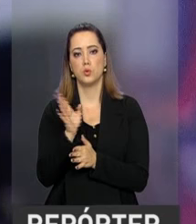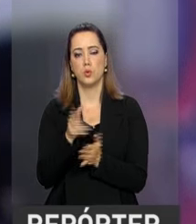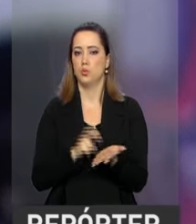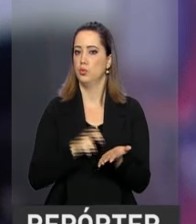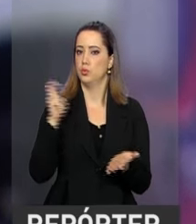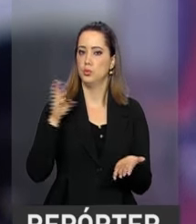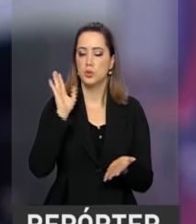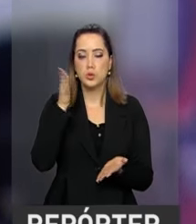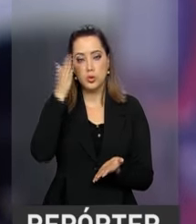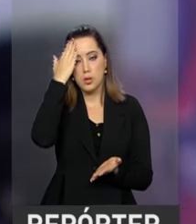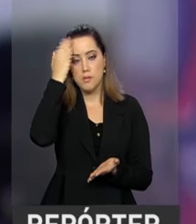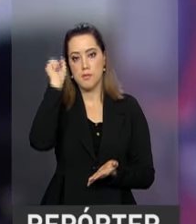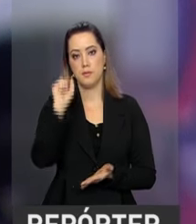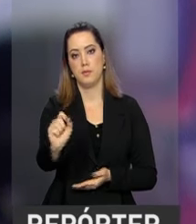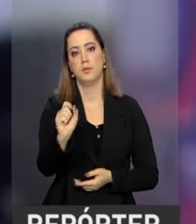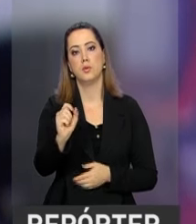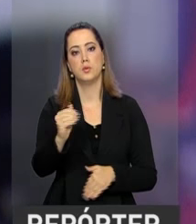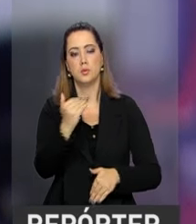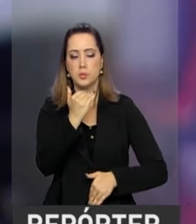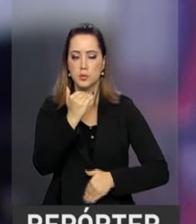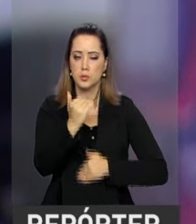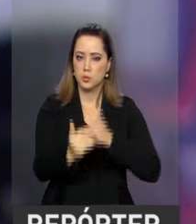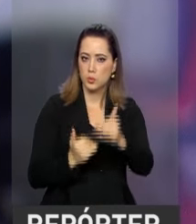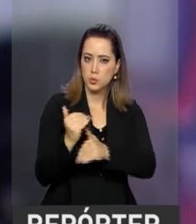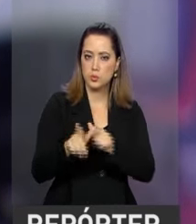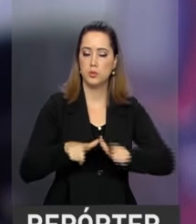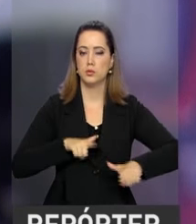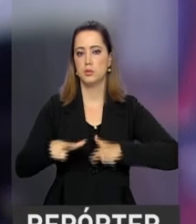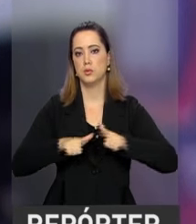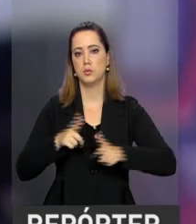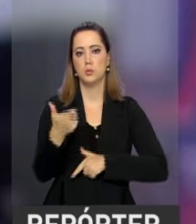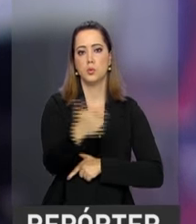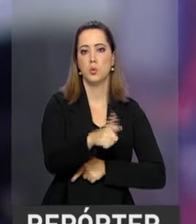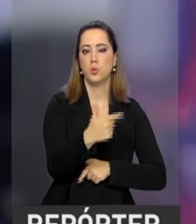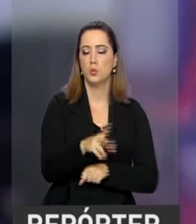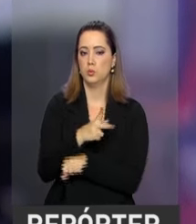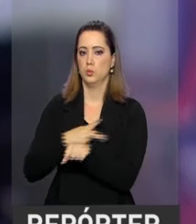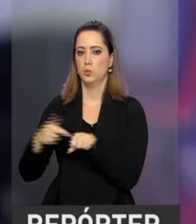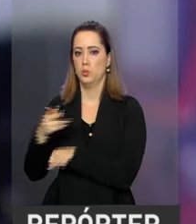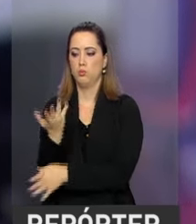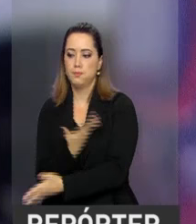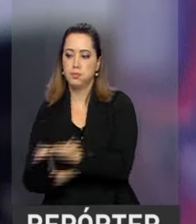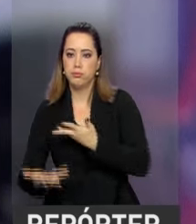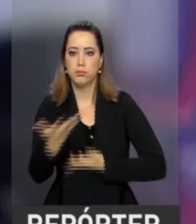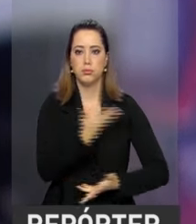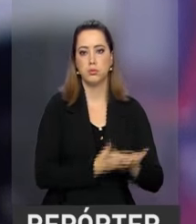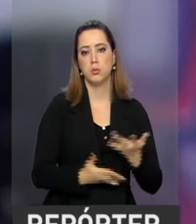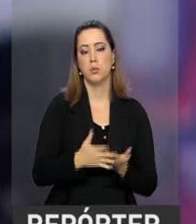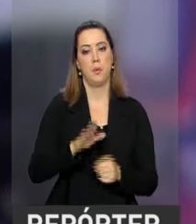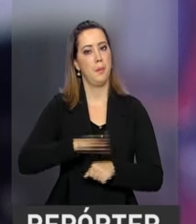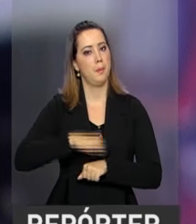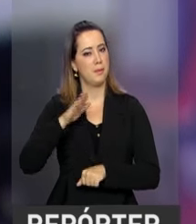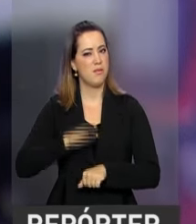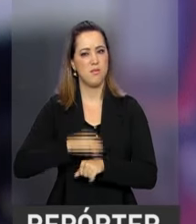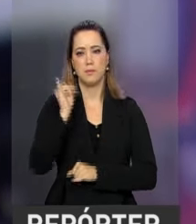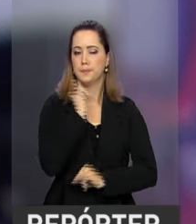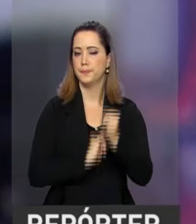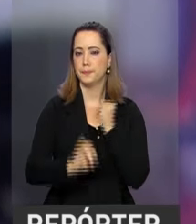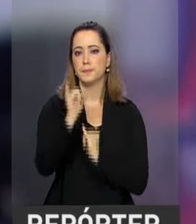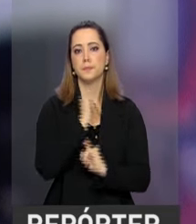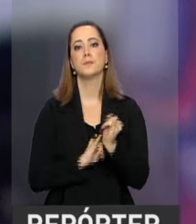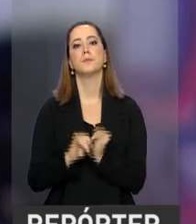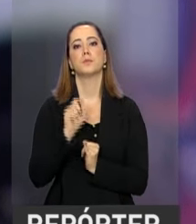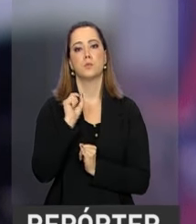manhã e disse que vai continuar trabalhando em cooperação com outros países para conseguir o maior número de